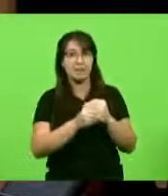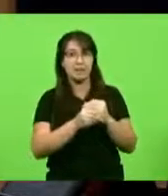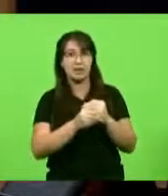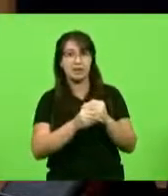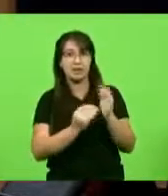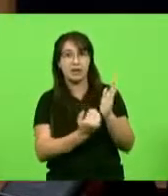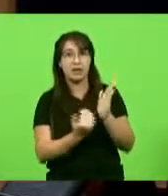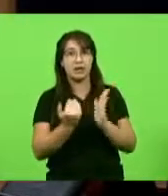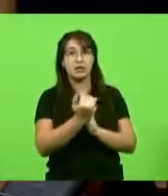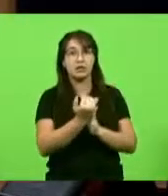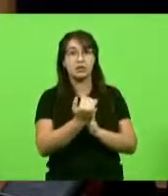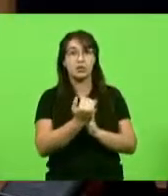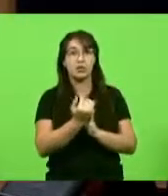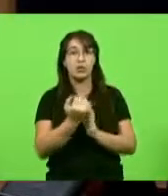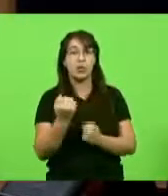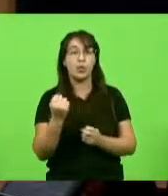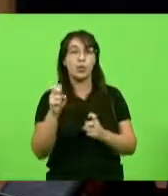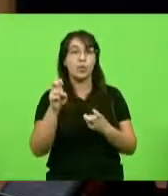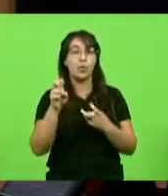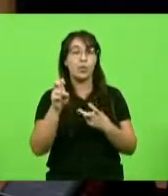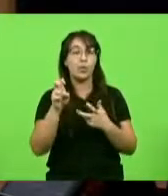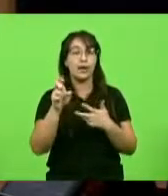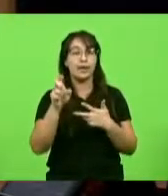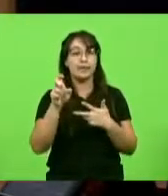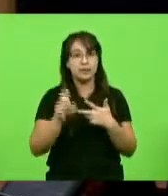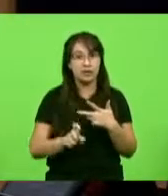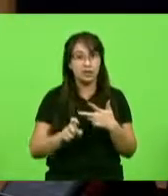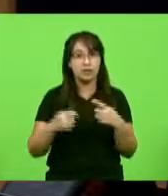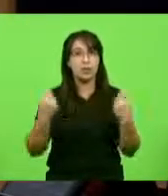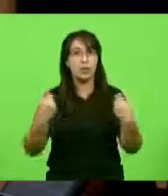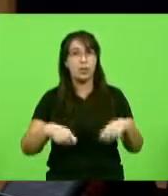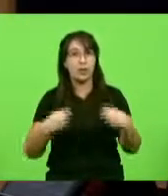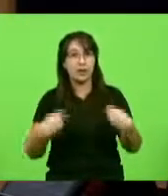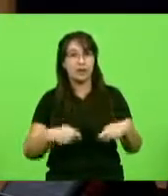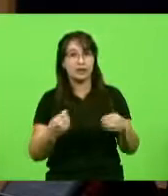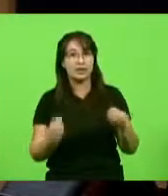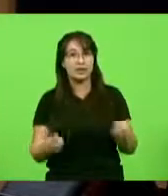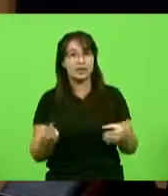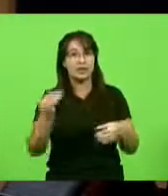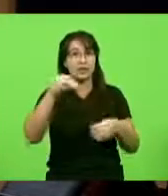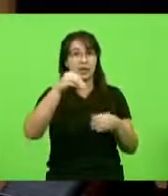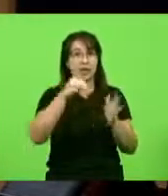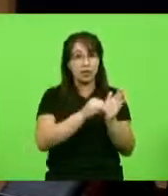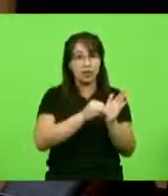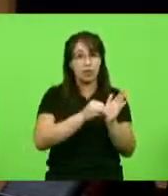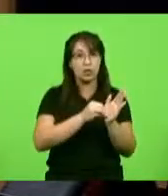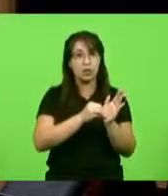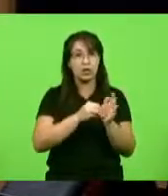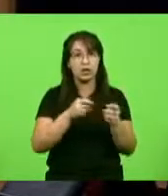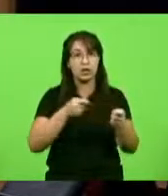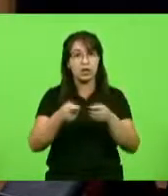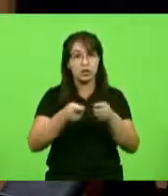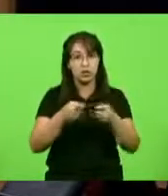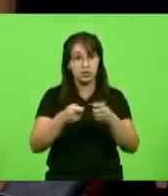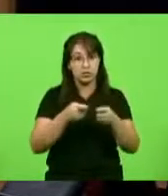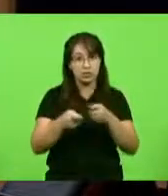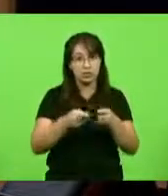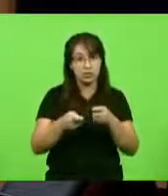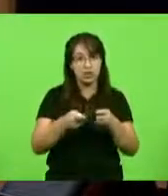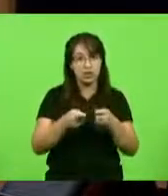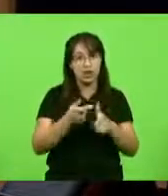Poder Executivo deverá atuar no sentido de incluir no contrato de renegociação da dívida do Estado com a